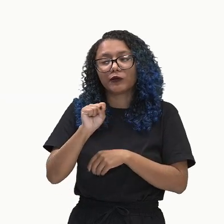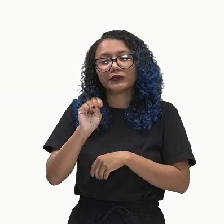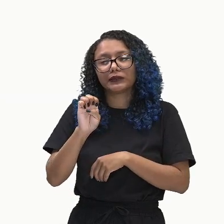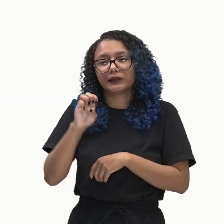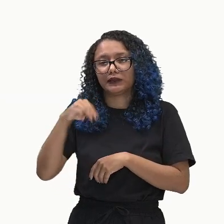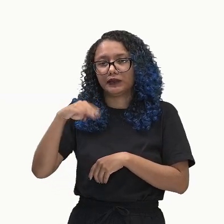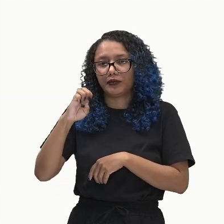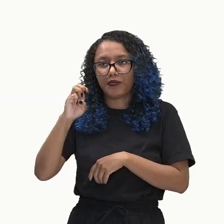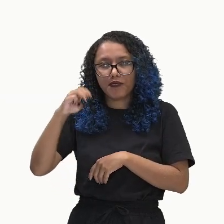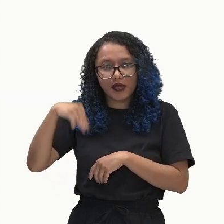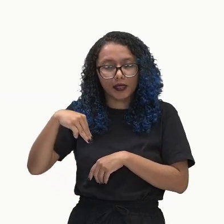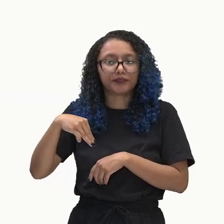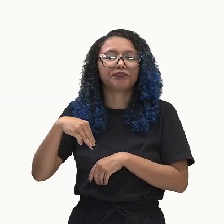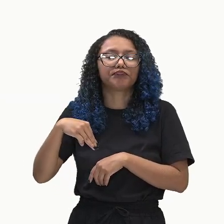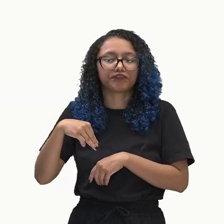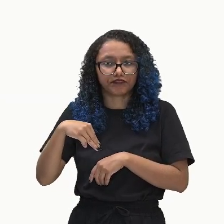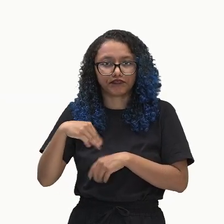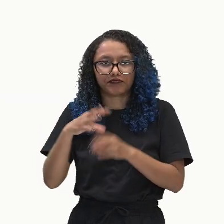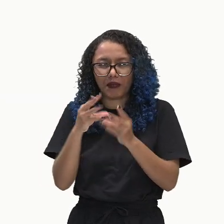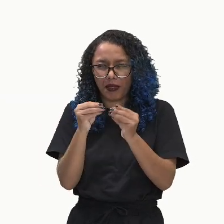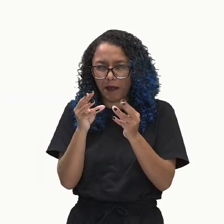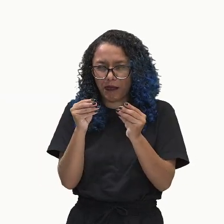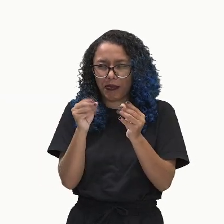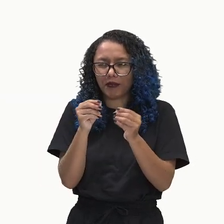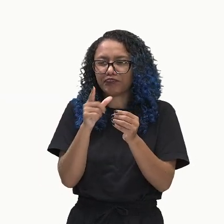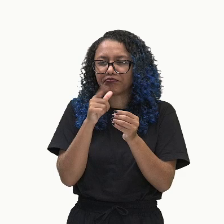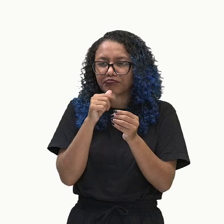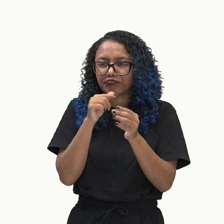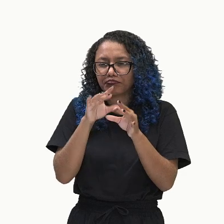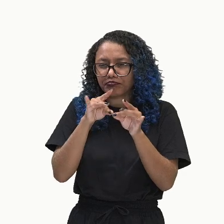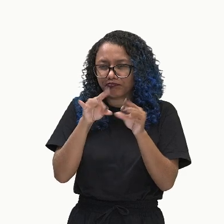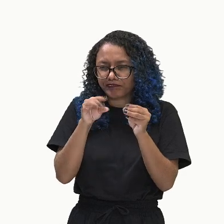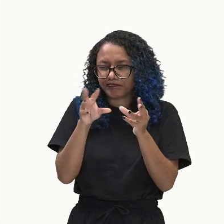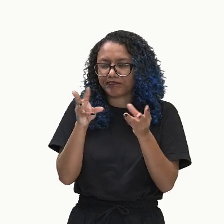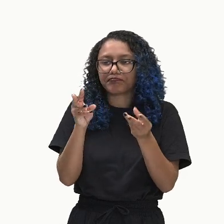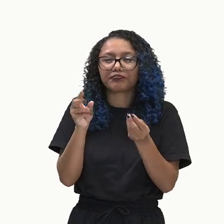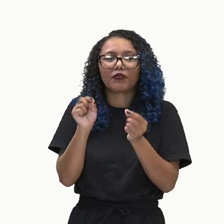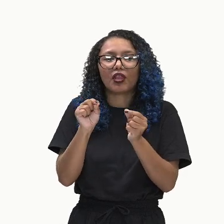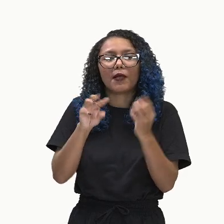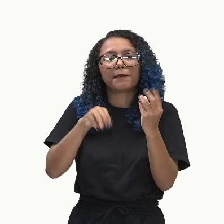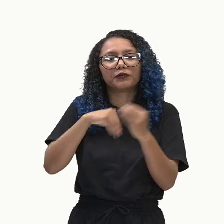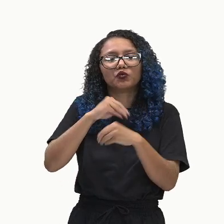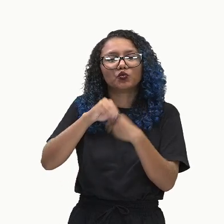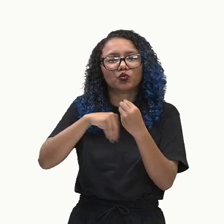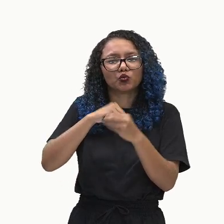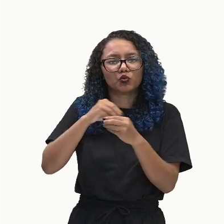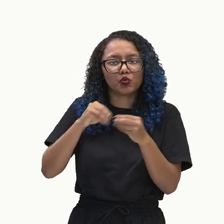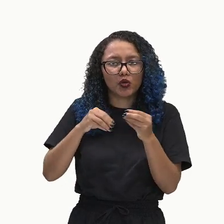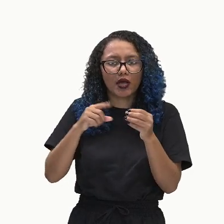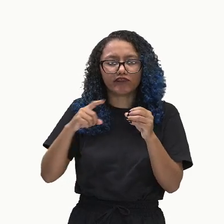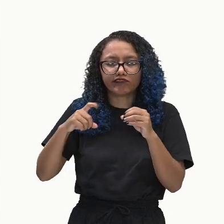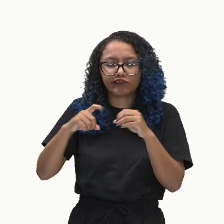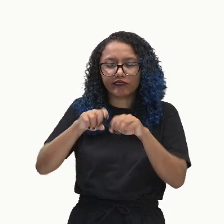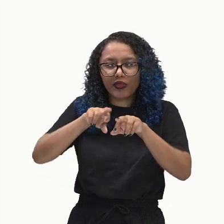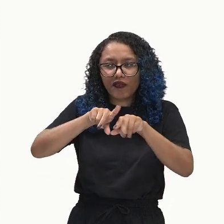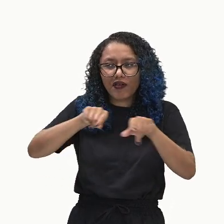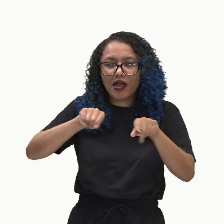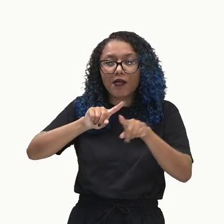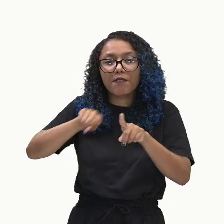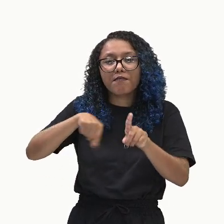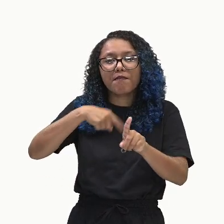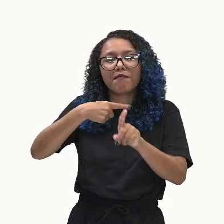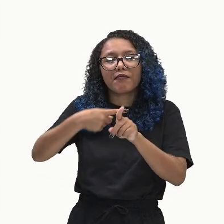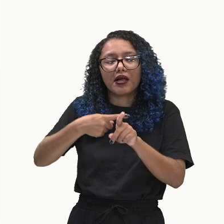Vejam aí que o sêmen ou esperma é uma mistura de espermatozoides e secreções das